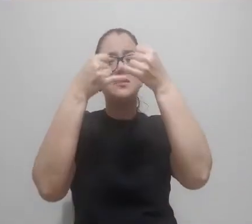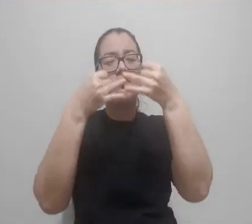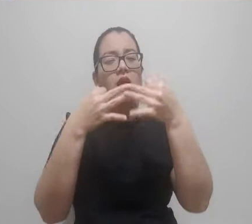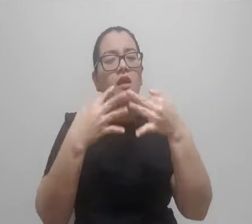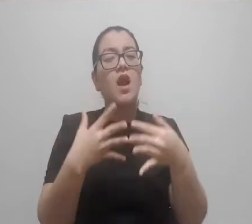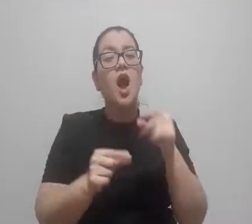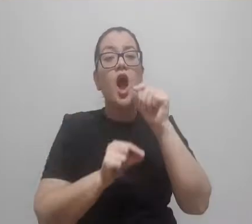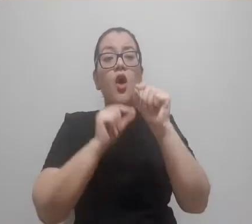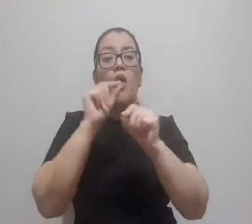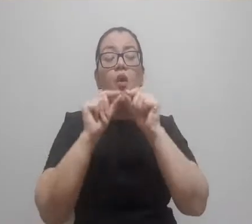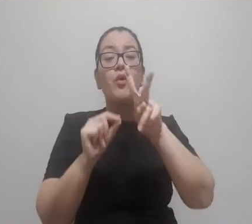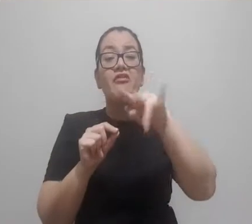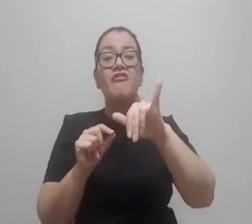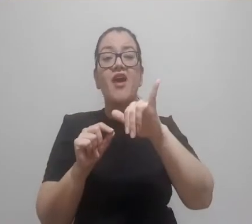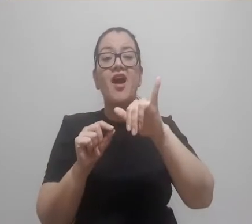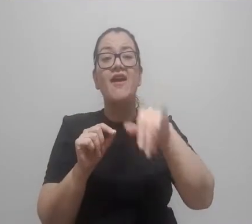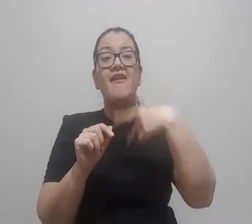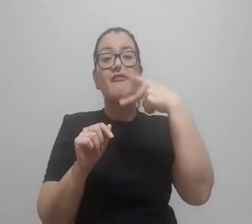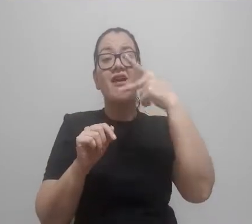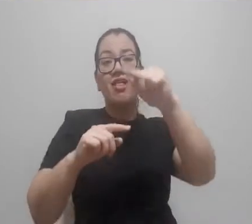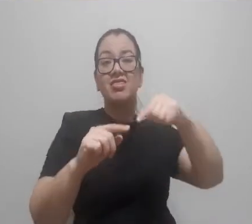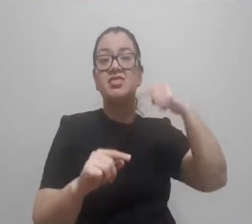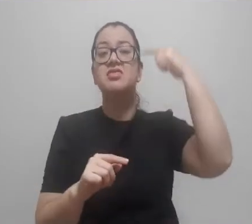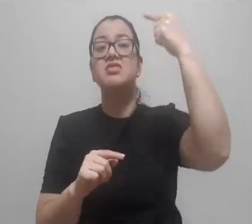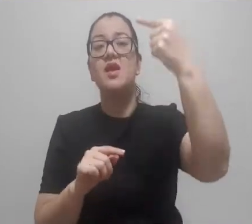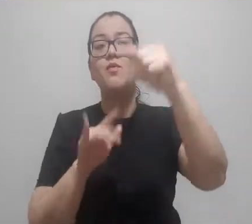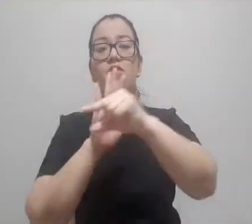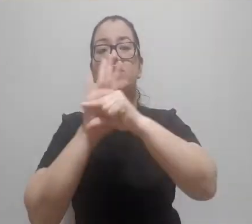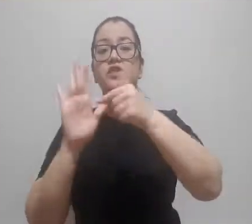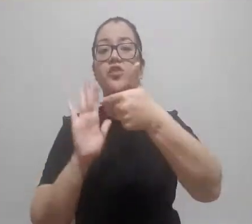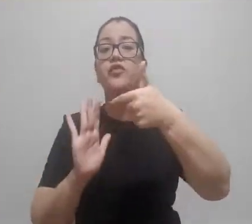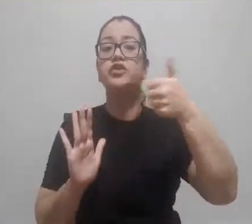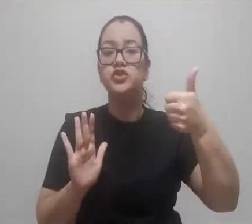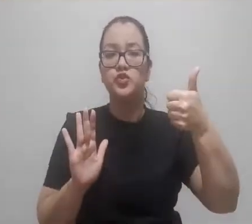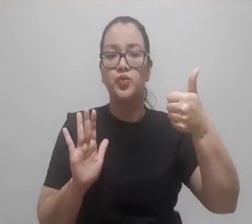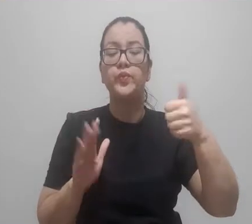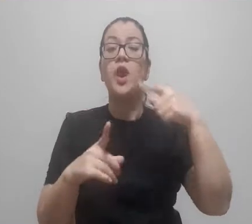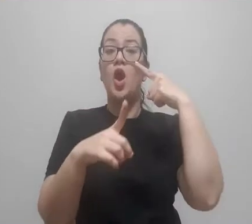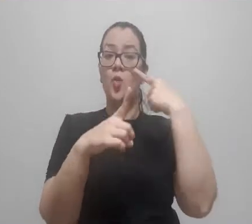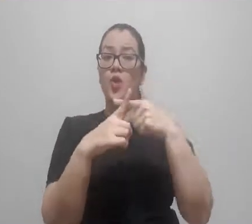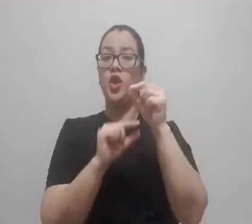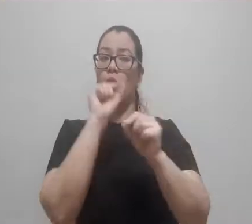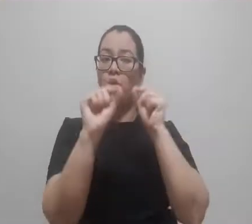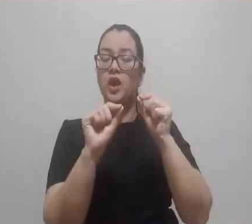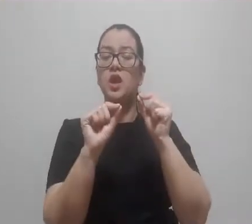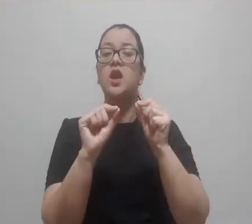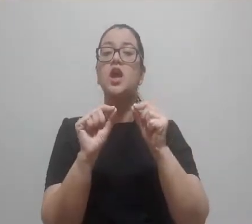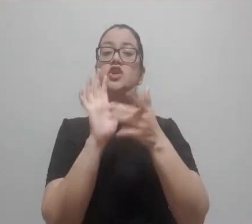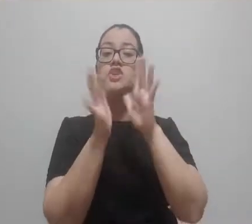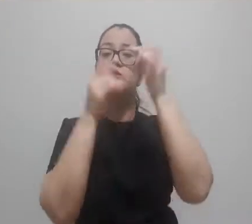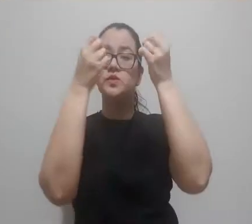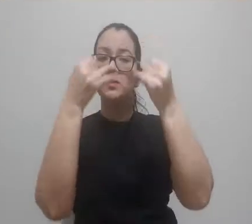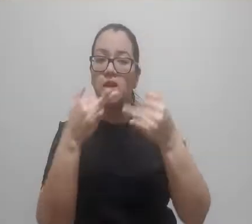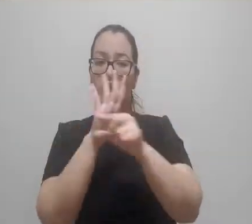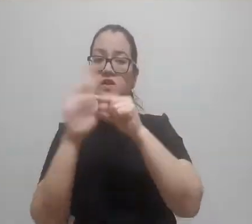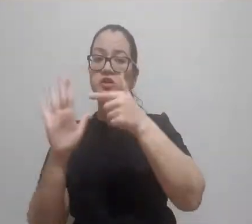vai começar a falar a partir do 21. Porque o que ele vai falar a partir do 21, que vai ser a próxima mensagem, né? Então